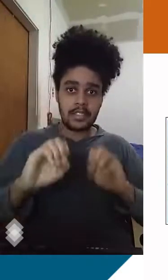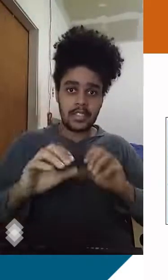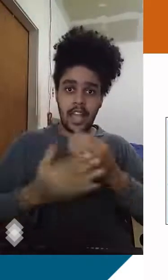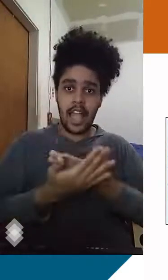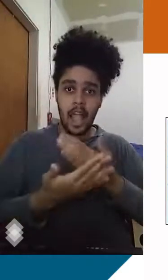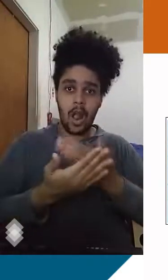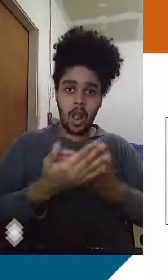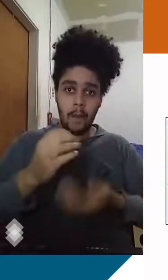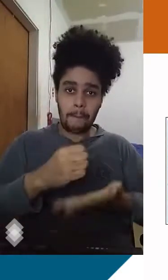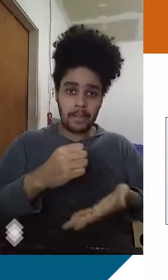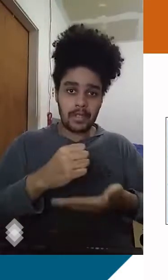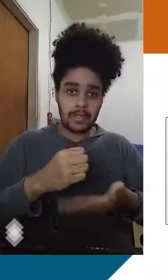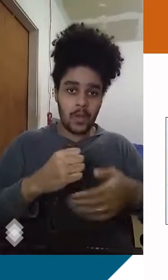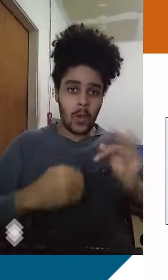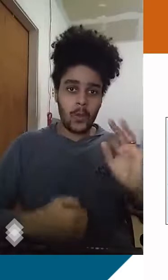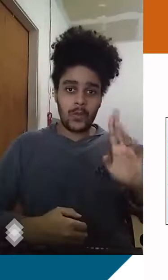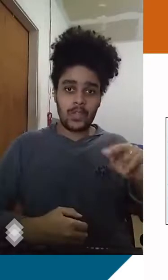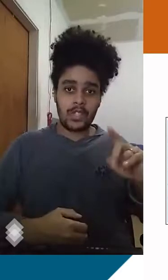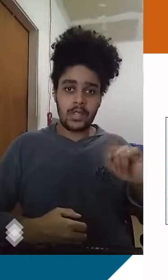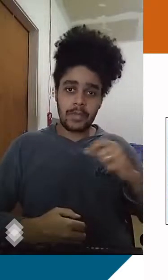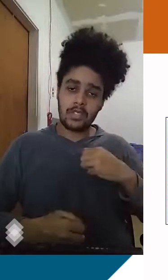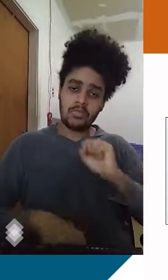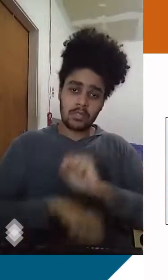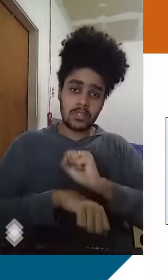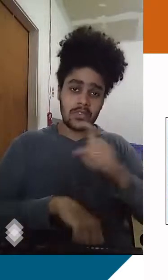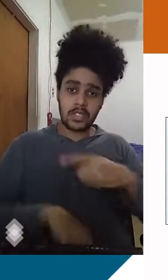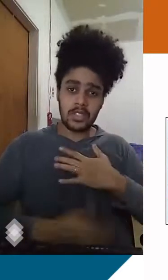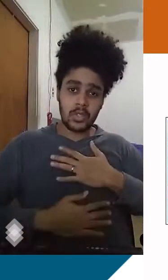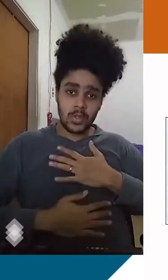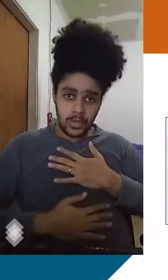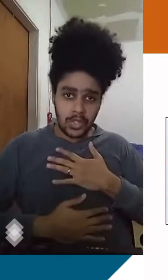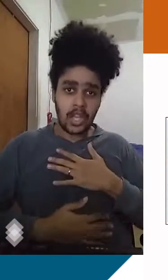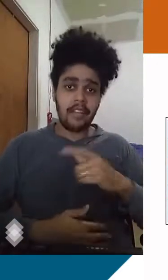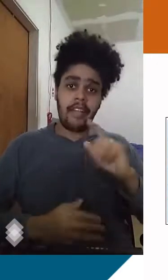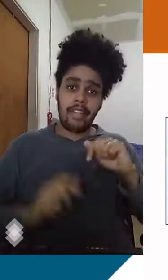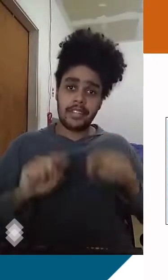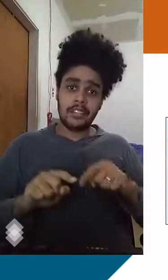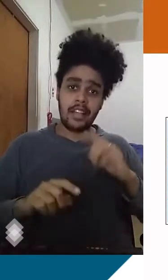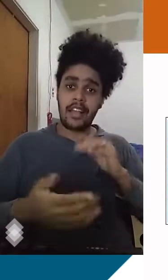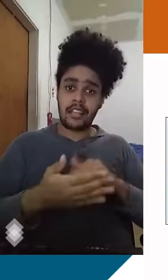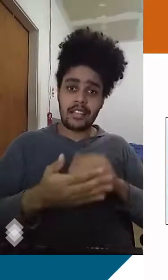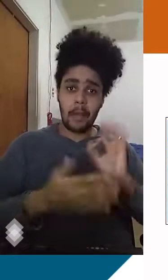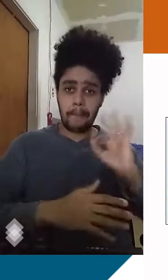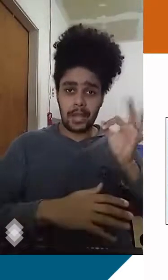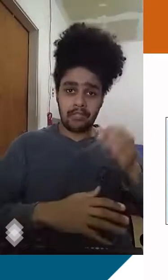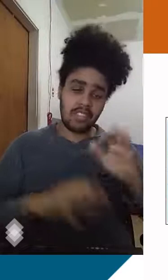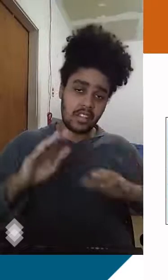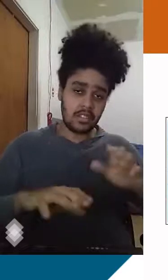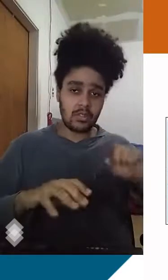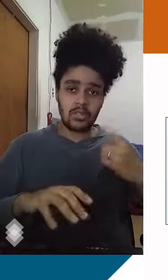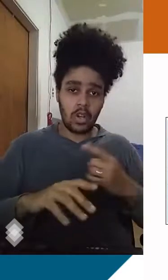né? Uma aula básica, são fundamentos aí de cartografia. Espero que vocês tenham gostado. E é isso, até